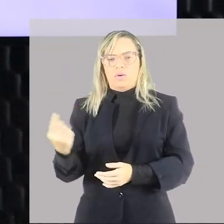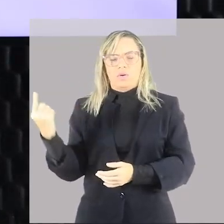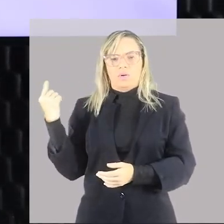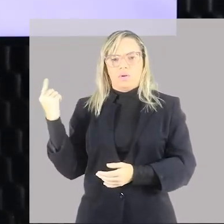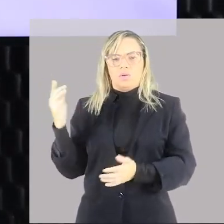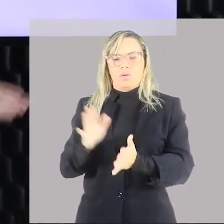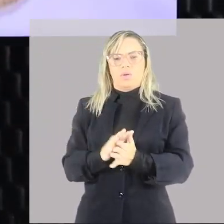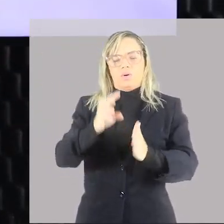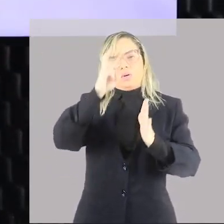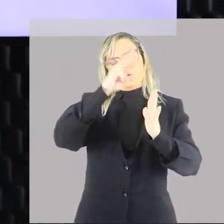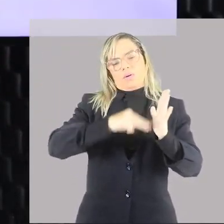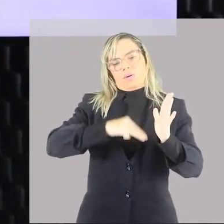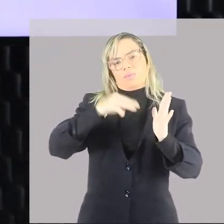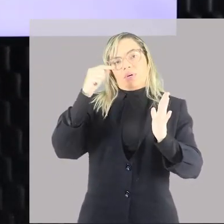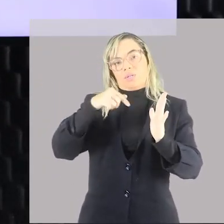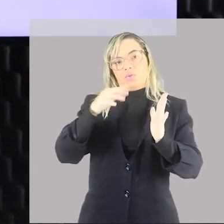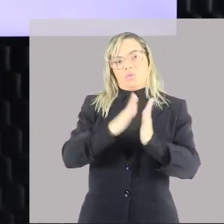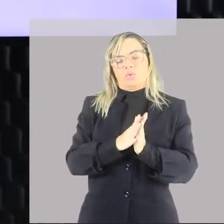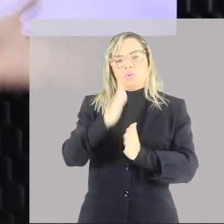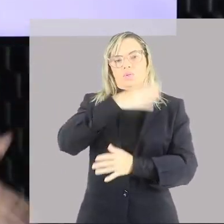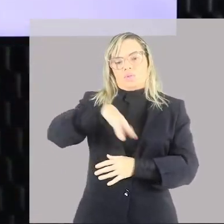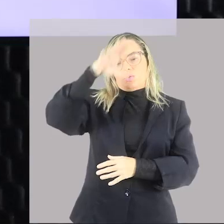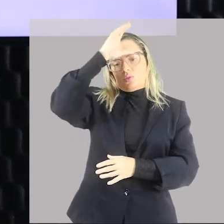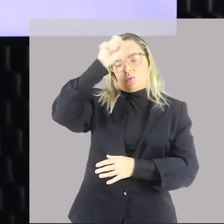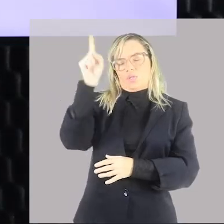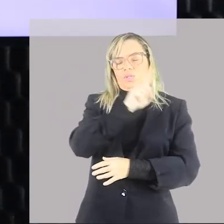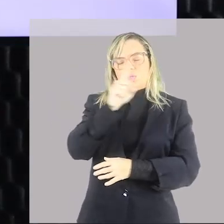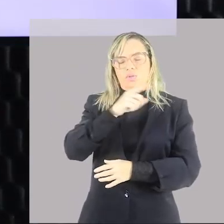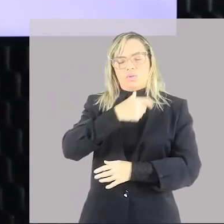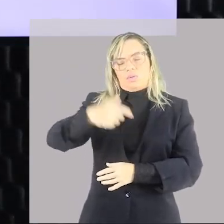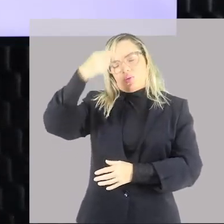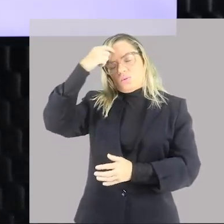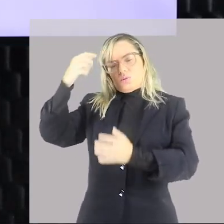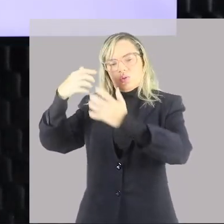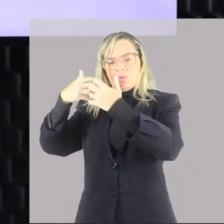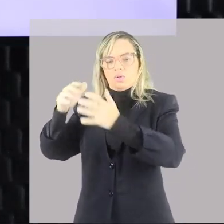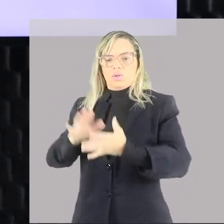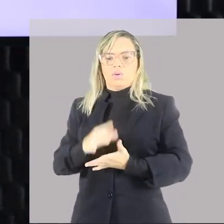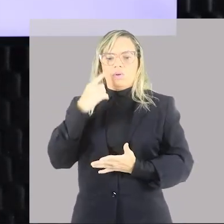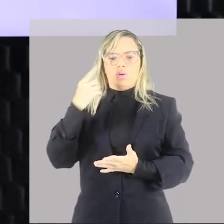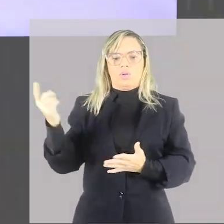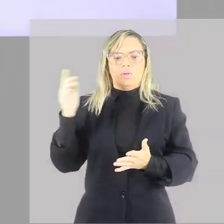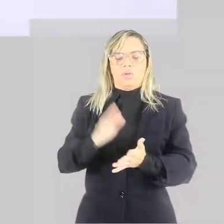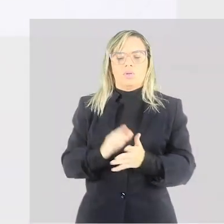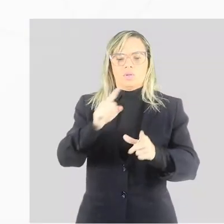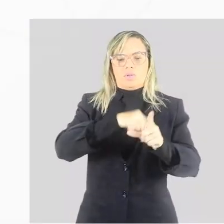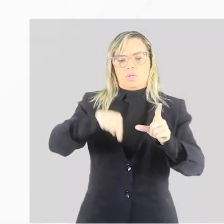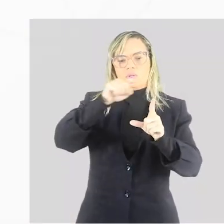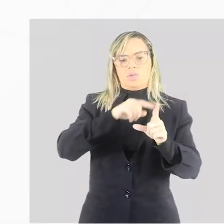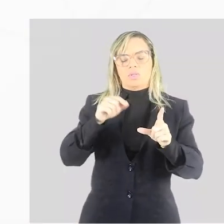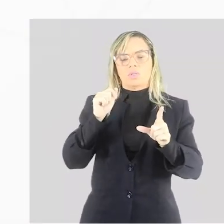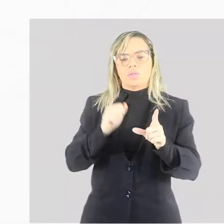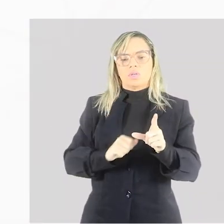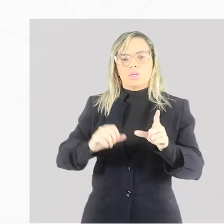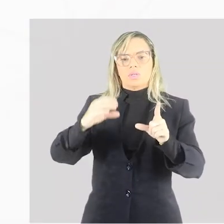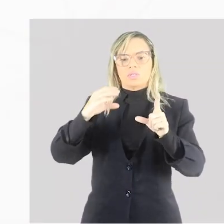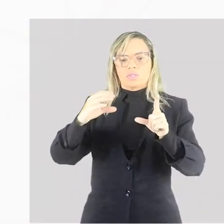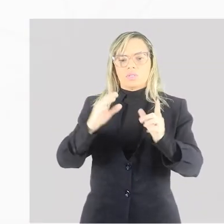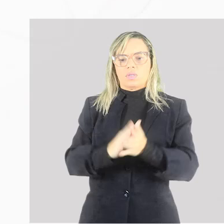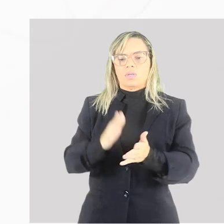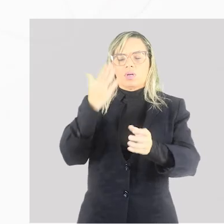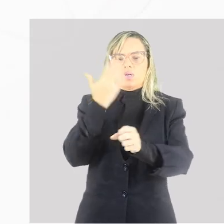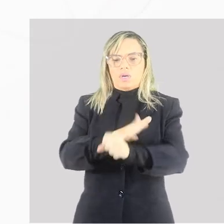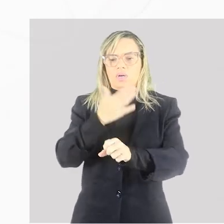de método do conhecimento e não de reflexão necessariamente. É o ato do conhecimento que